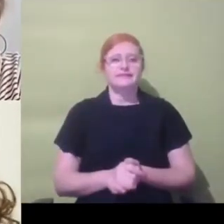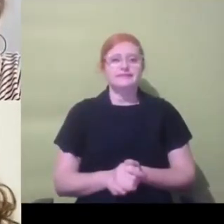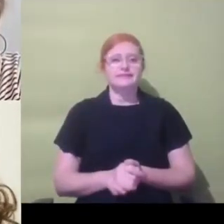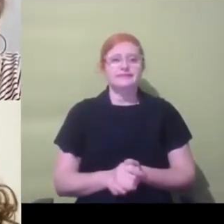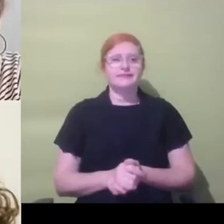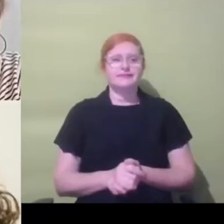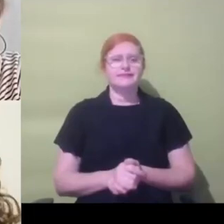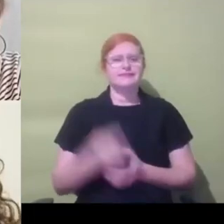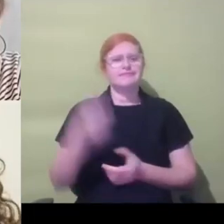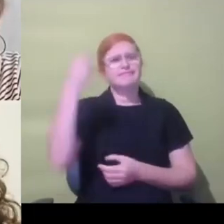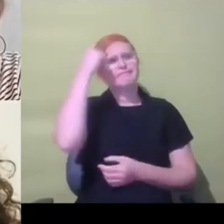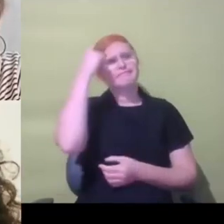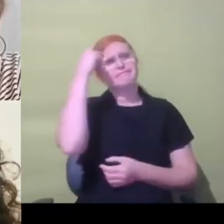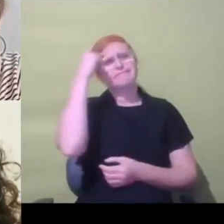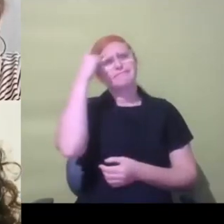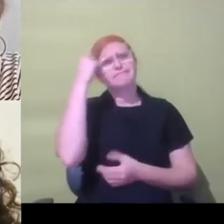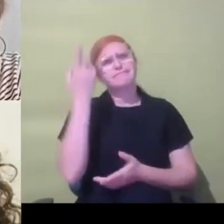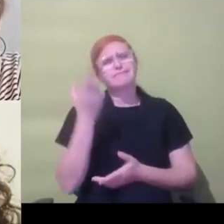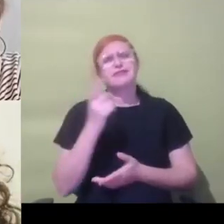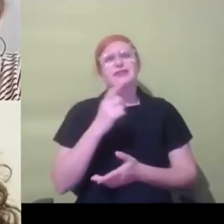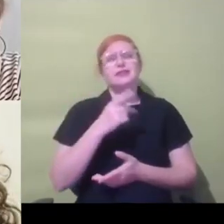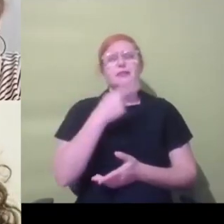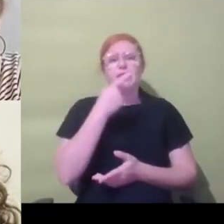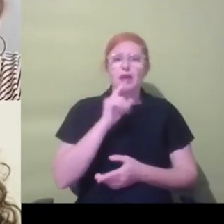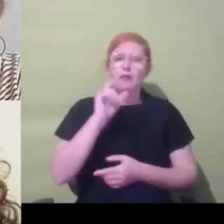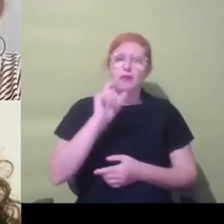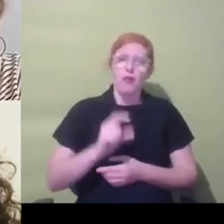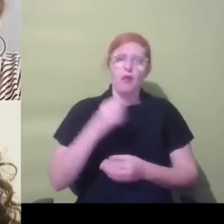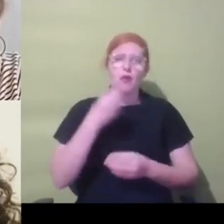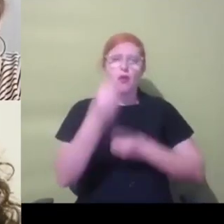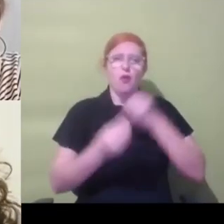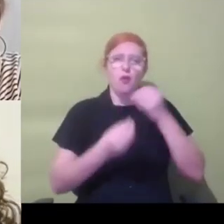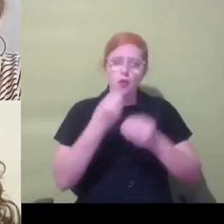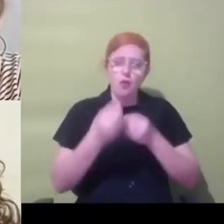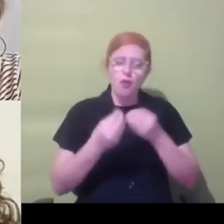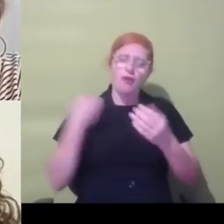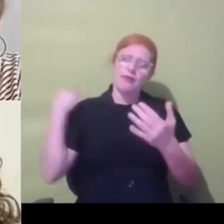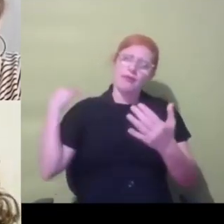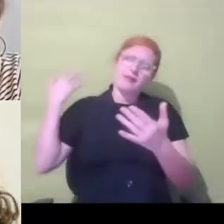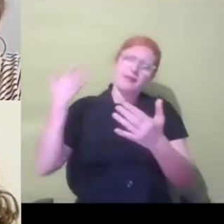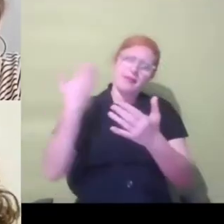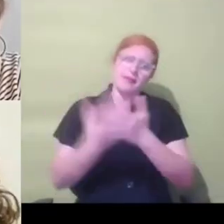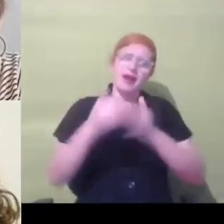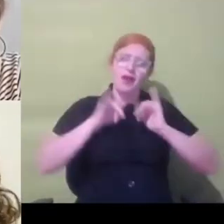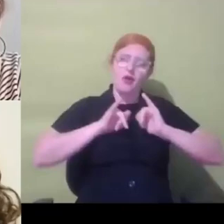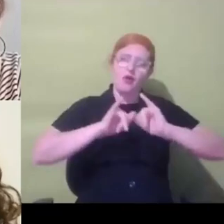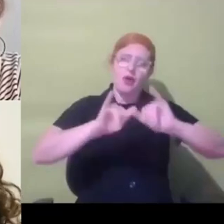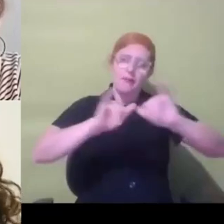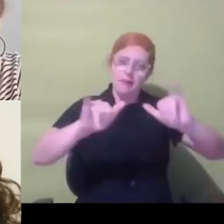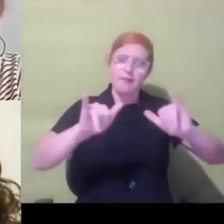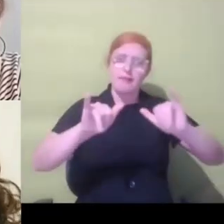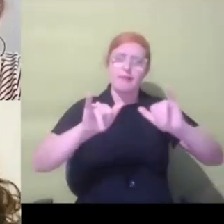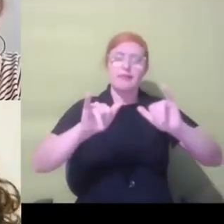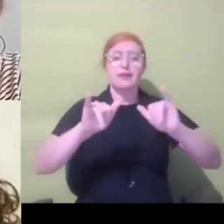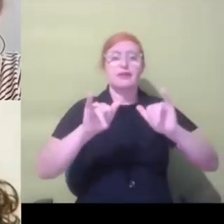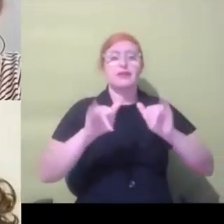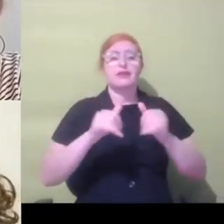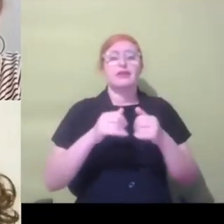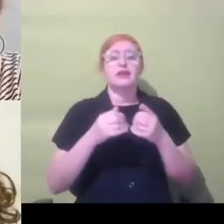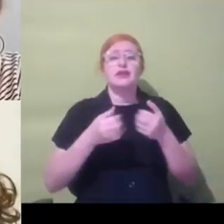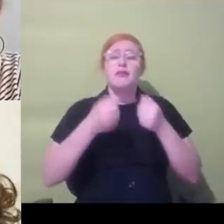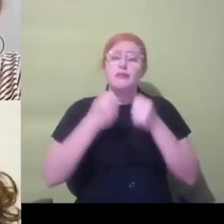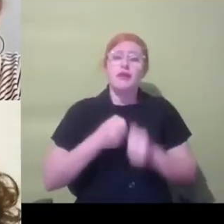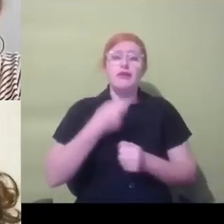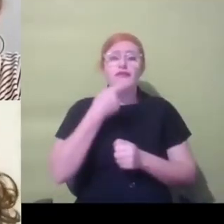Eu fiquei pensando, Pri, que para falar um pouco de como a gente chegou na ideia dessa campanha, talvez fizesse sentido falar e